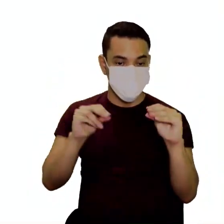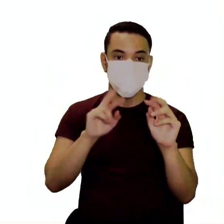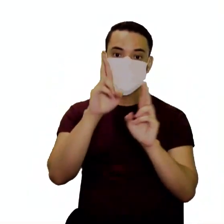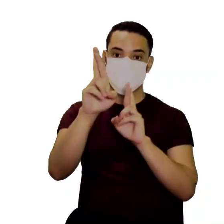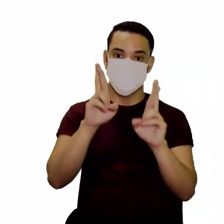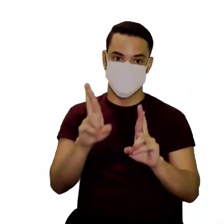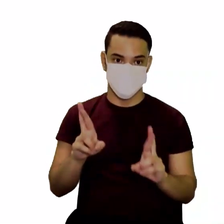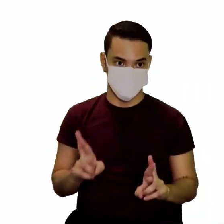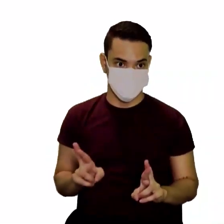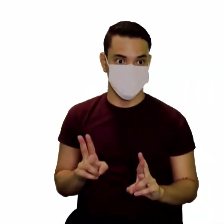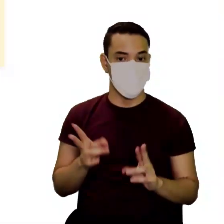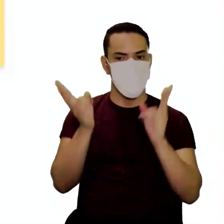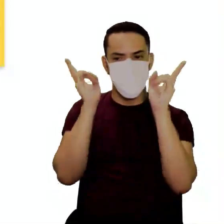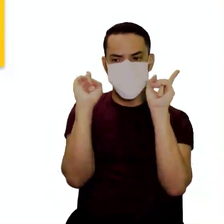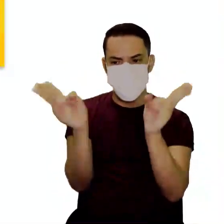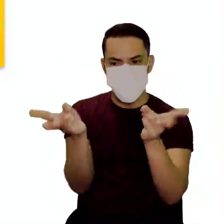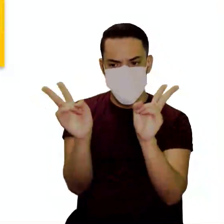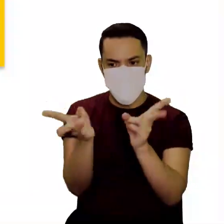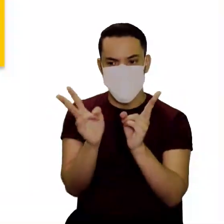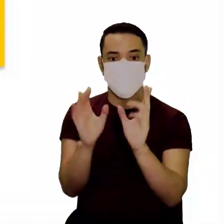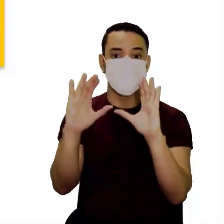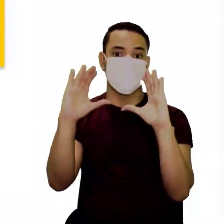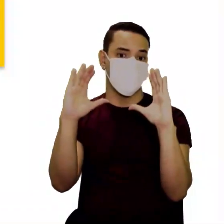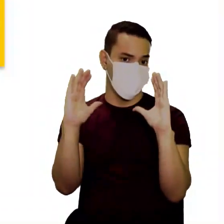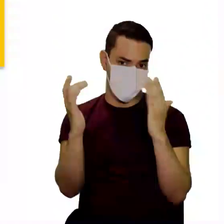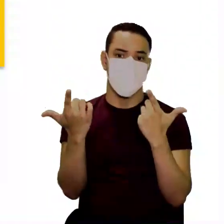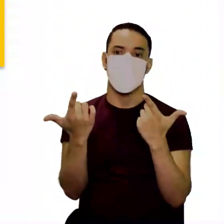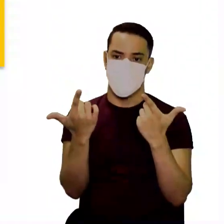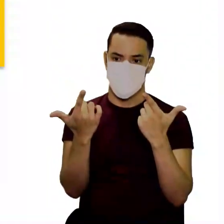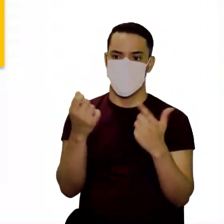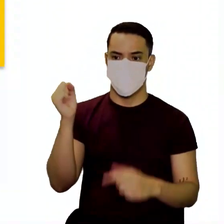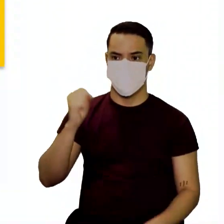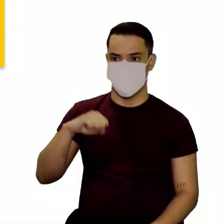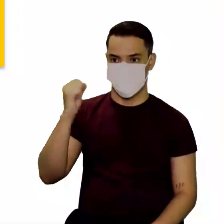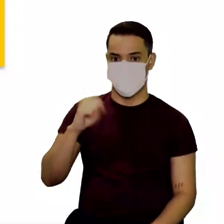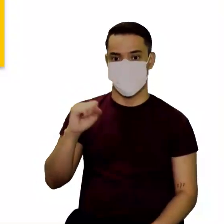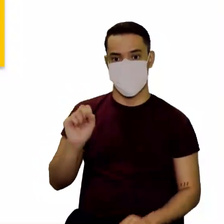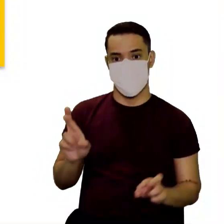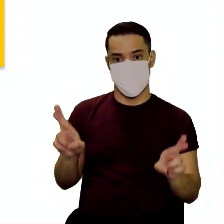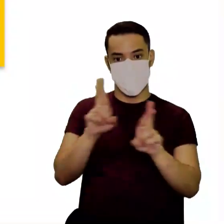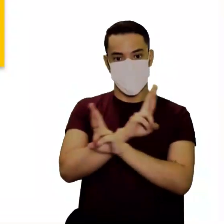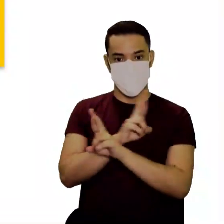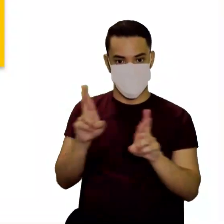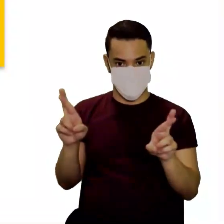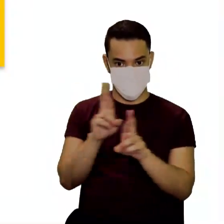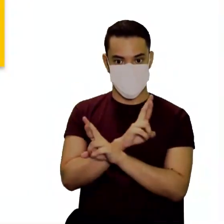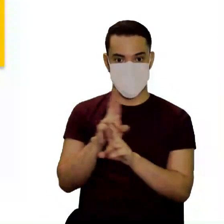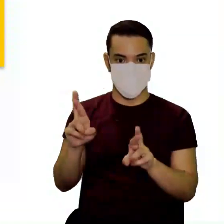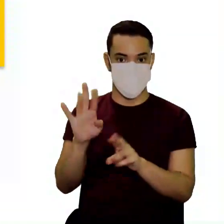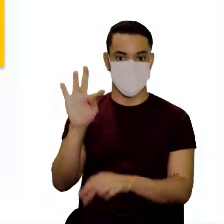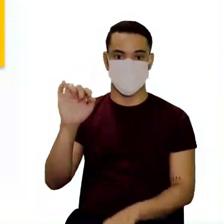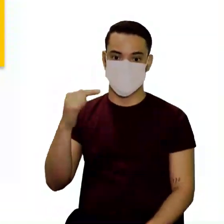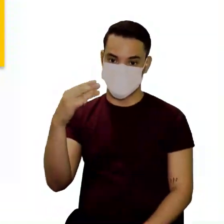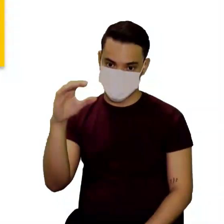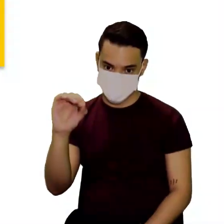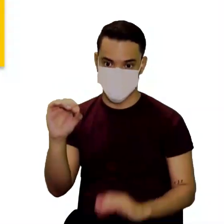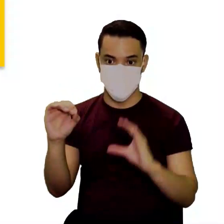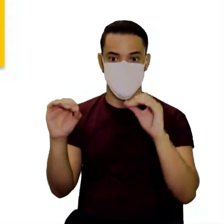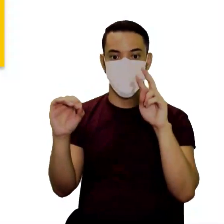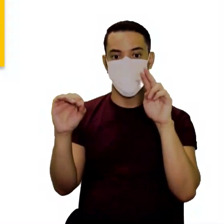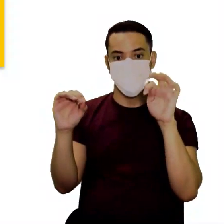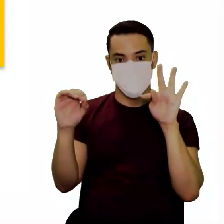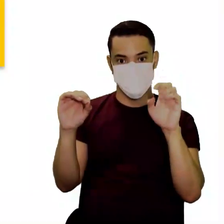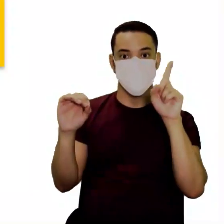deram o mesmo, com certeza, né? A relação entre a tensão e a corrente é constante. Se